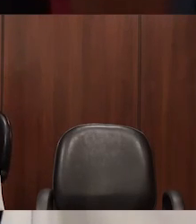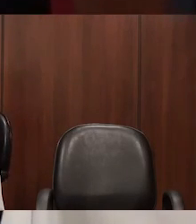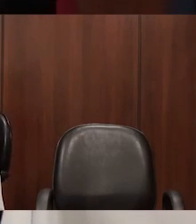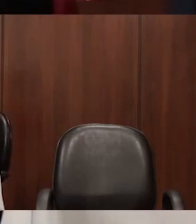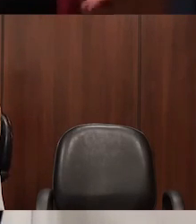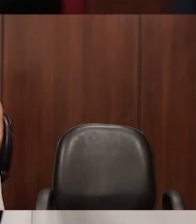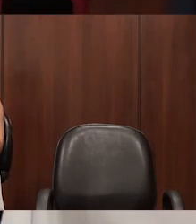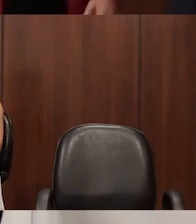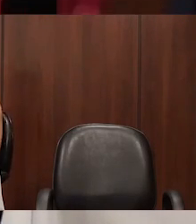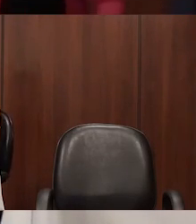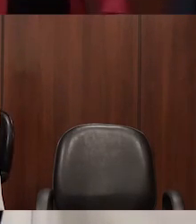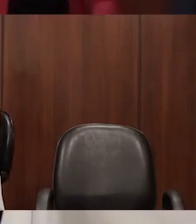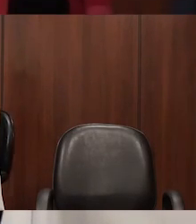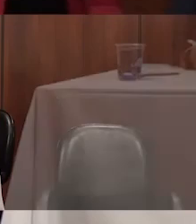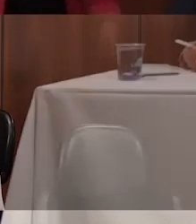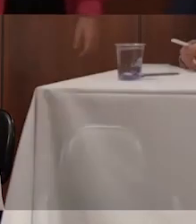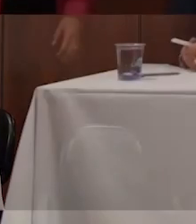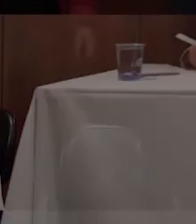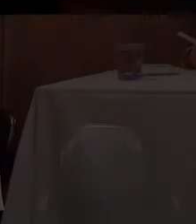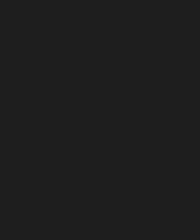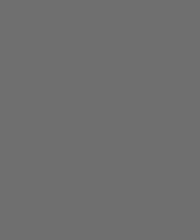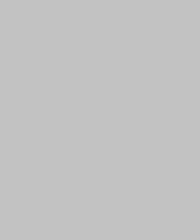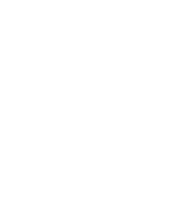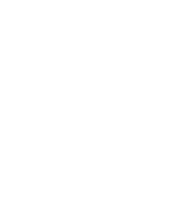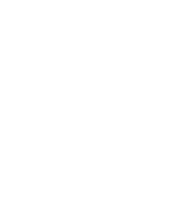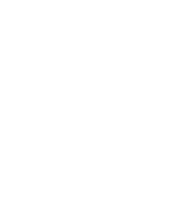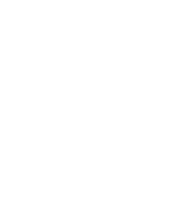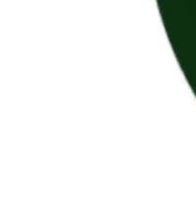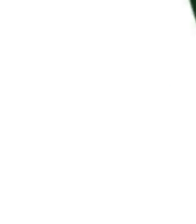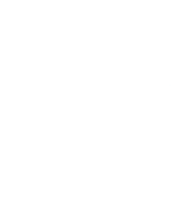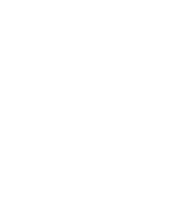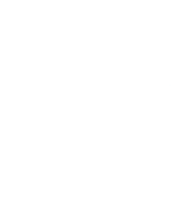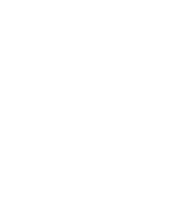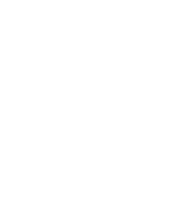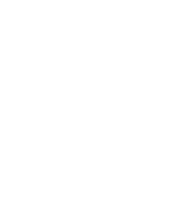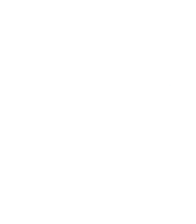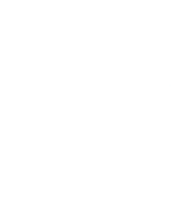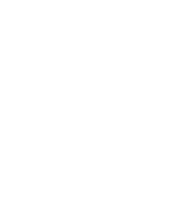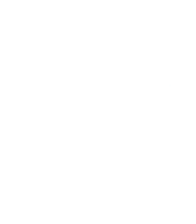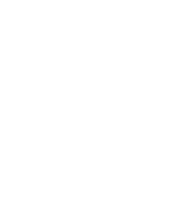poder ter vocês até esse horário aqui.